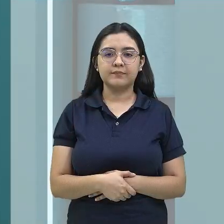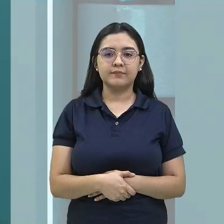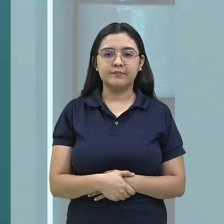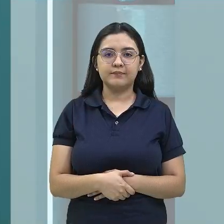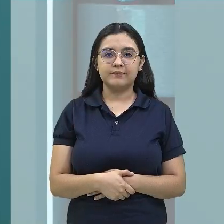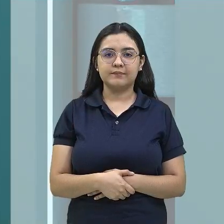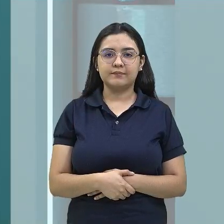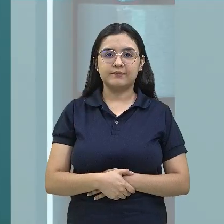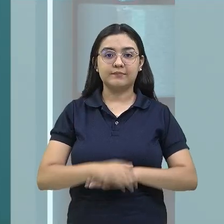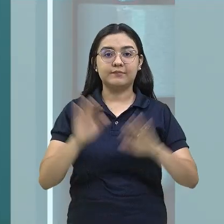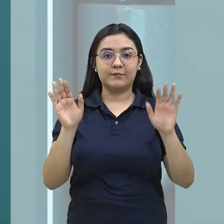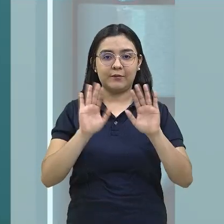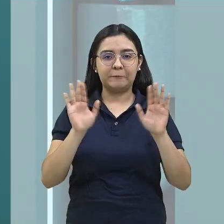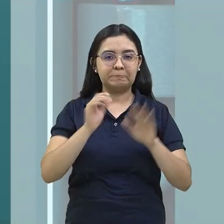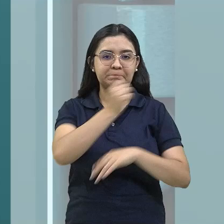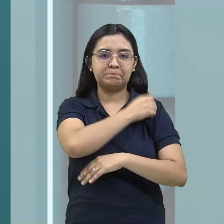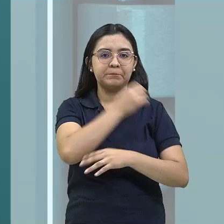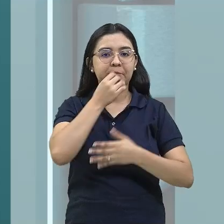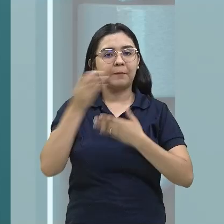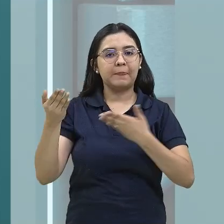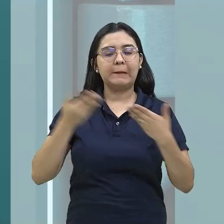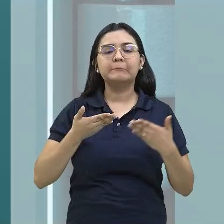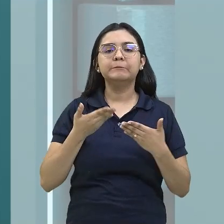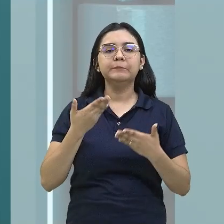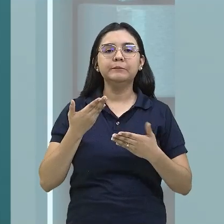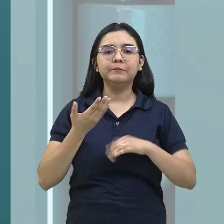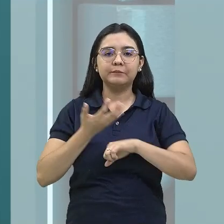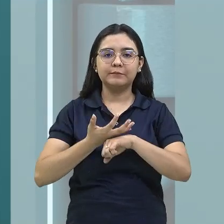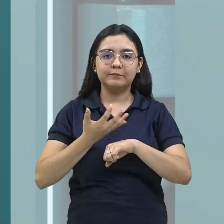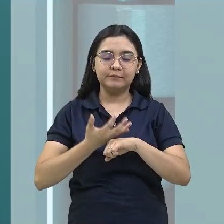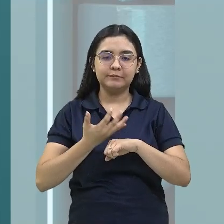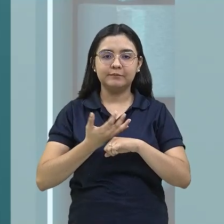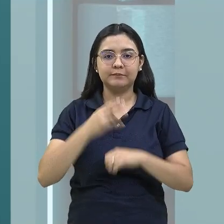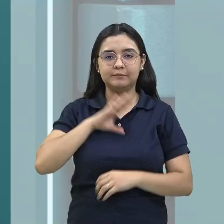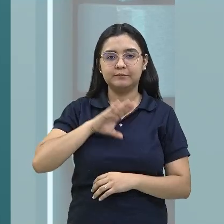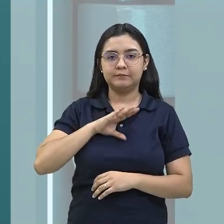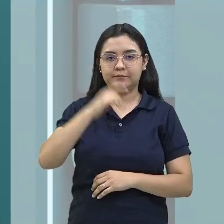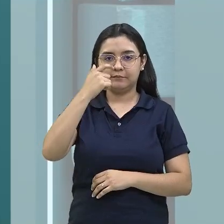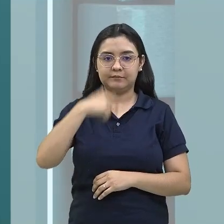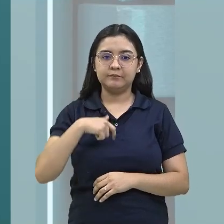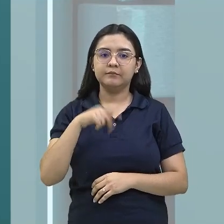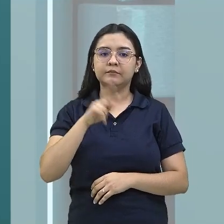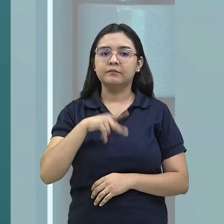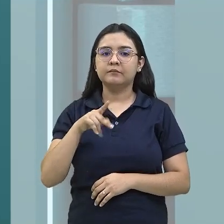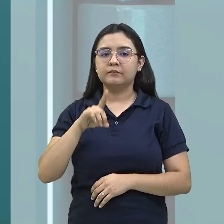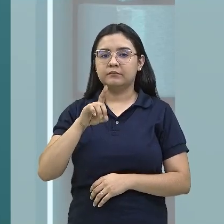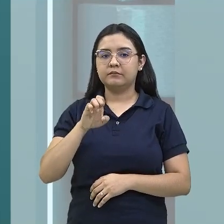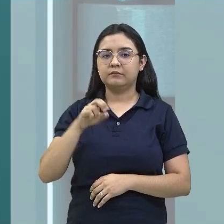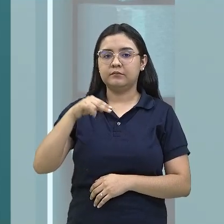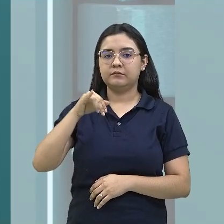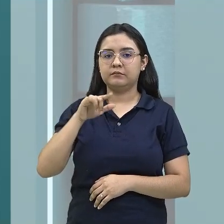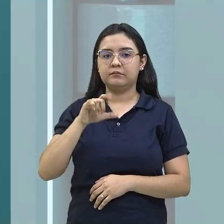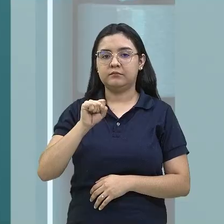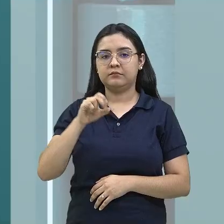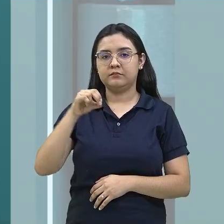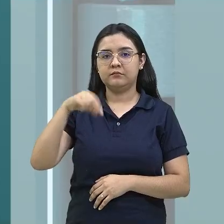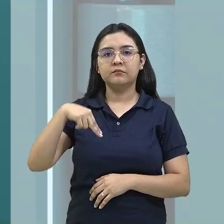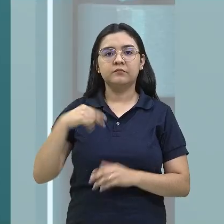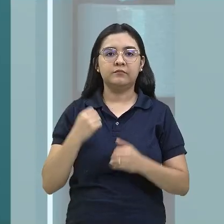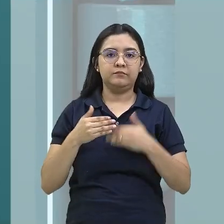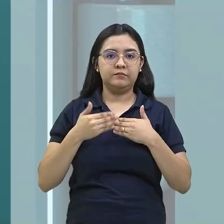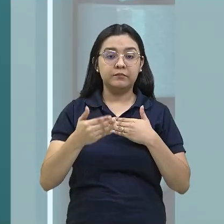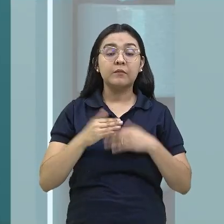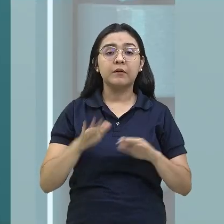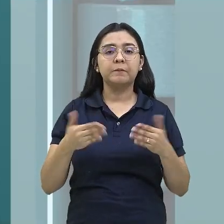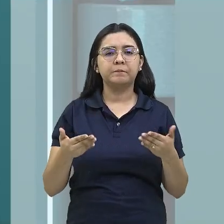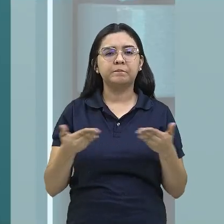Olá, turmas! Bem-vindos a mais uma aula de língua portuguesa. Sou o professor Denilson e, claro, vou acompanhar vocês neste momento. O